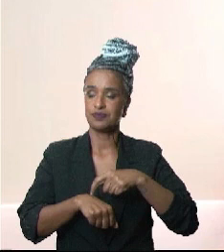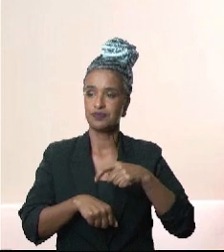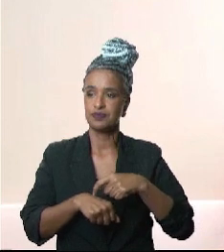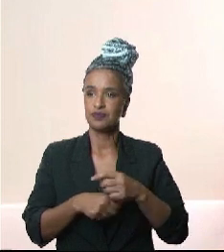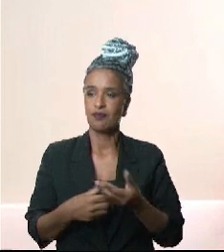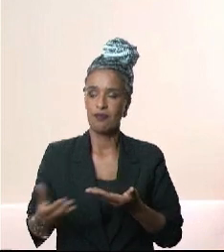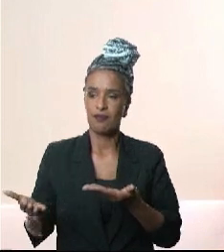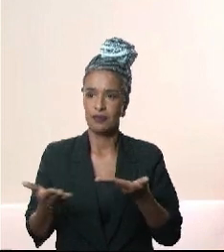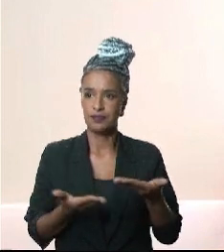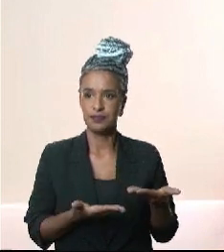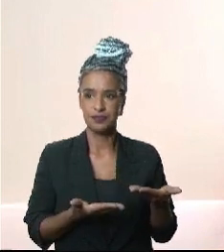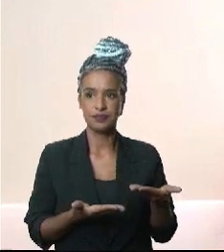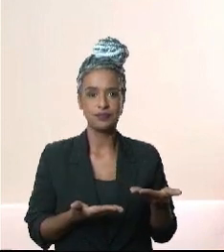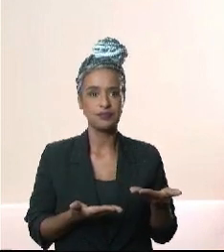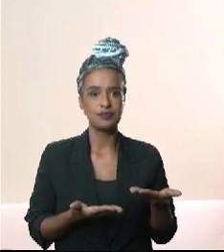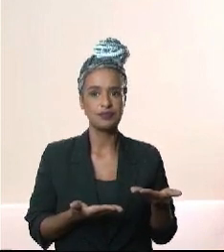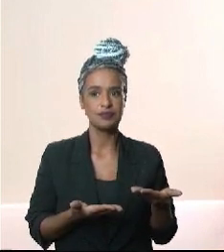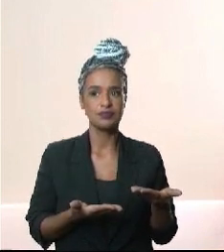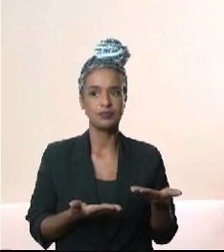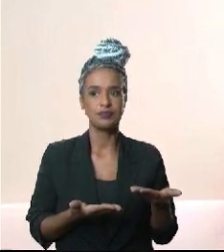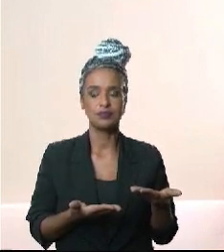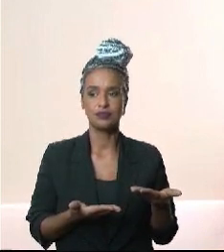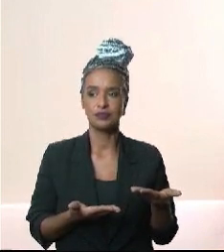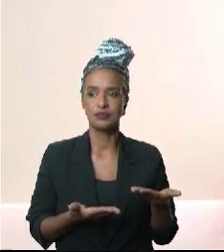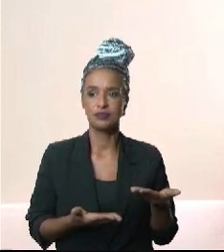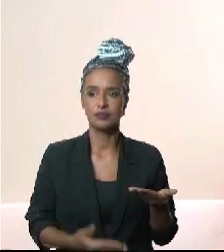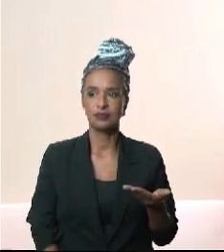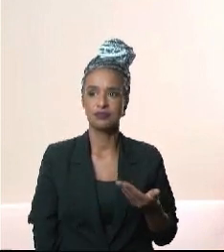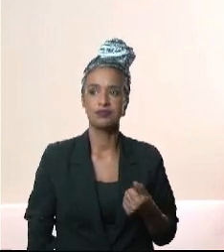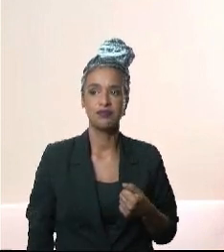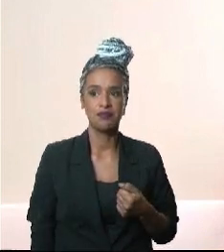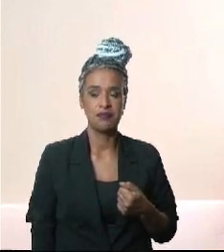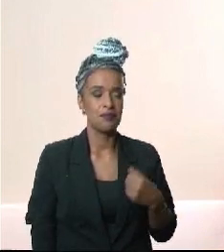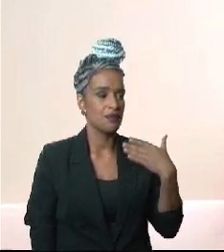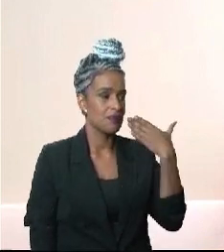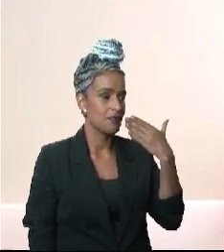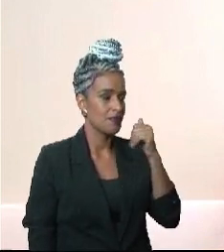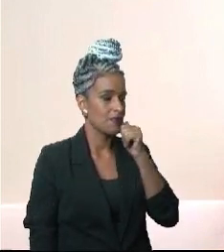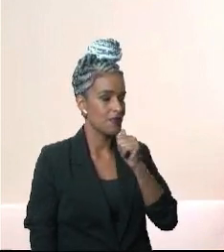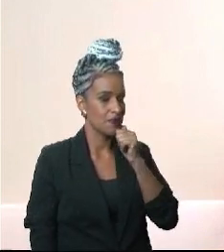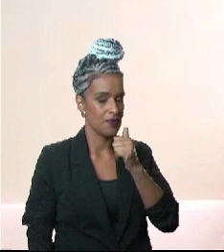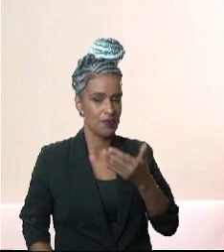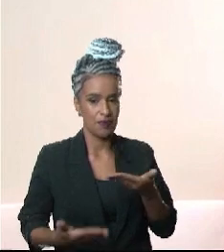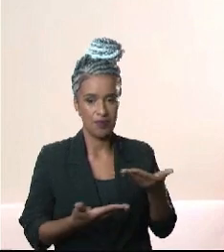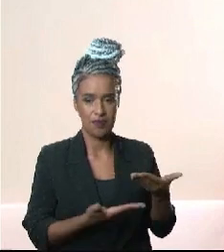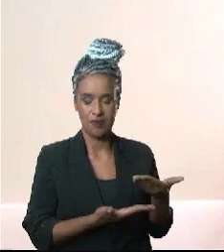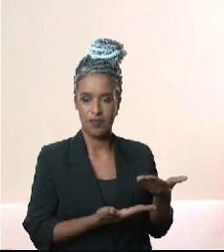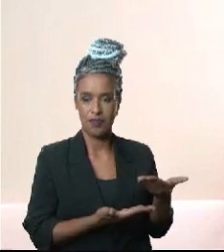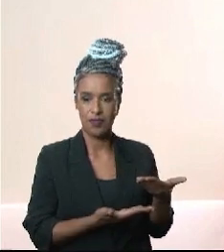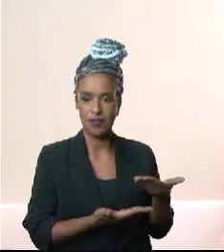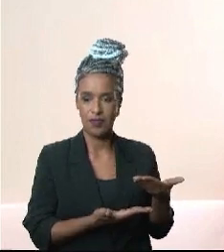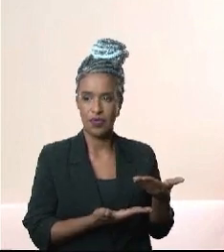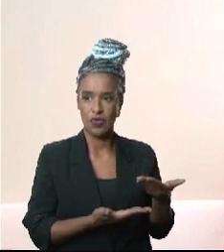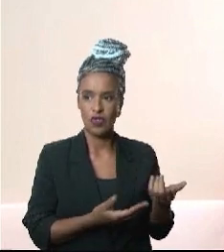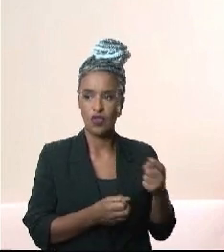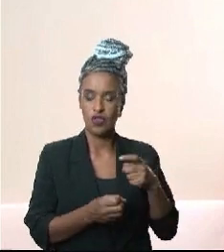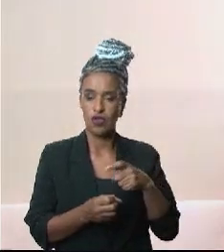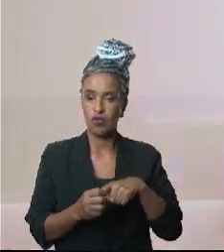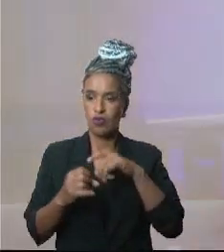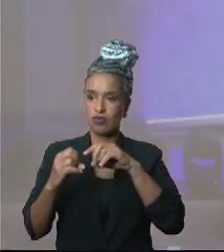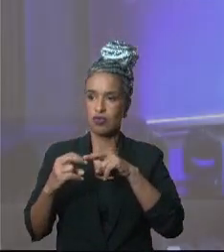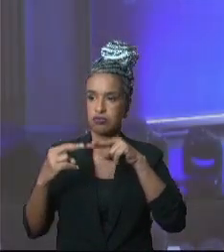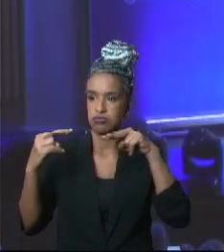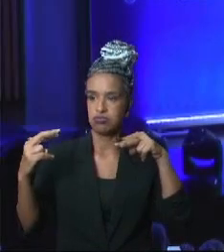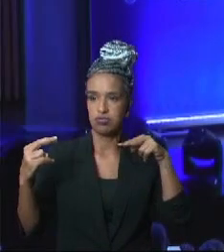de passar a palavra à senhora Benedetta Berti para fazer a sua apresentação, e depois a gente retoma, caso